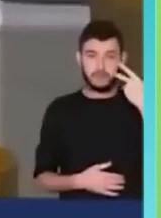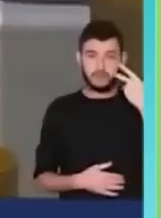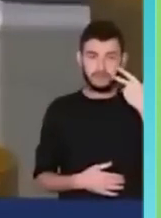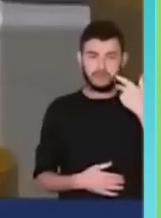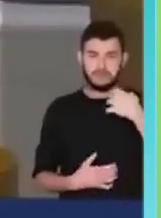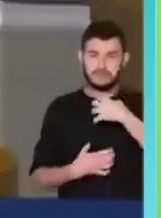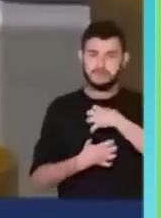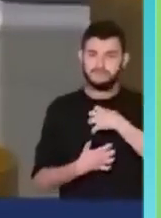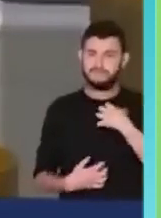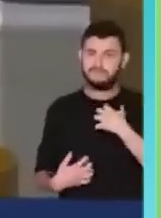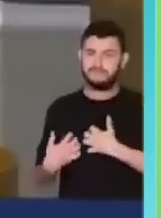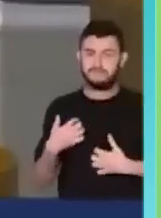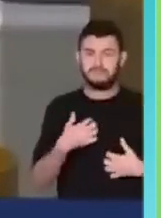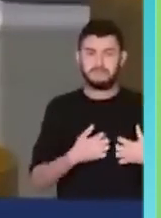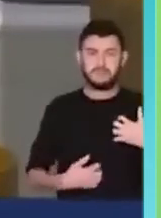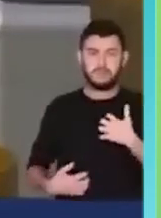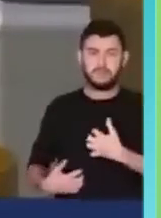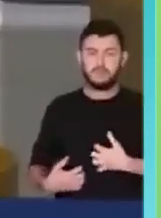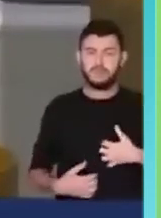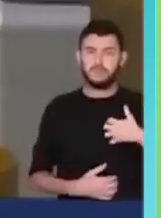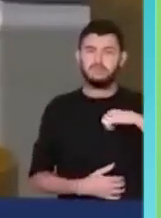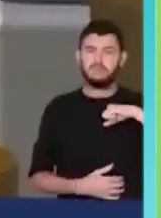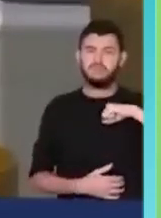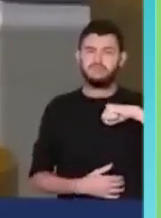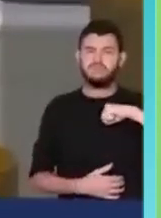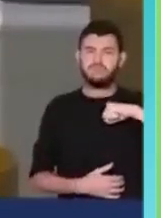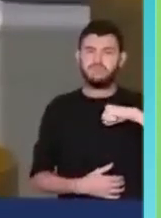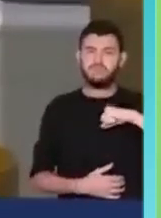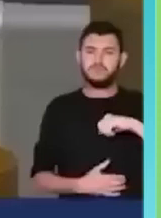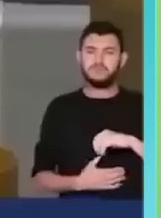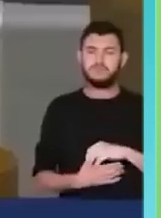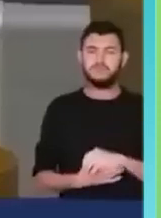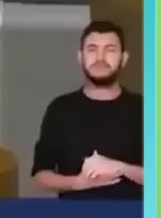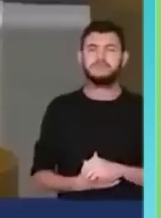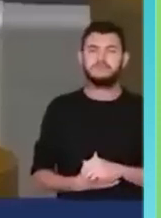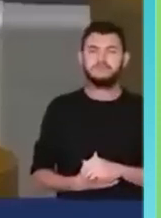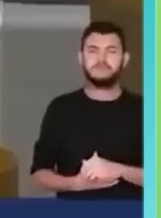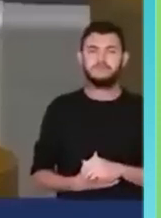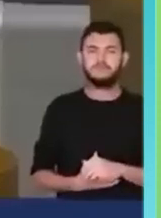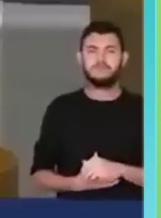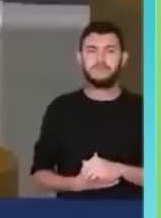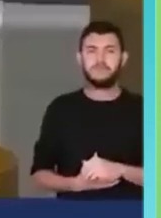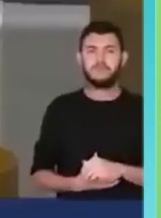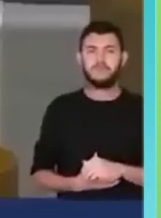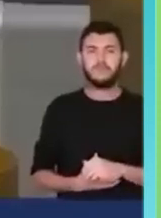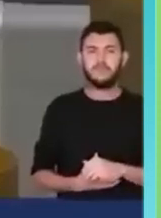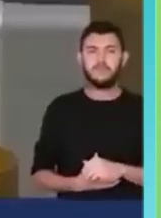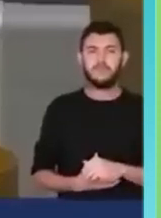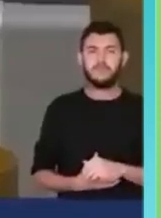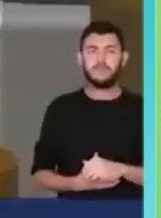muita indignação para deixar aqui o meu protesto